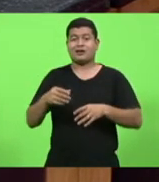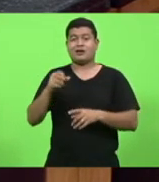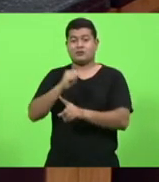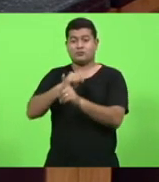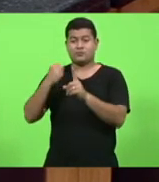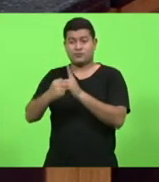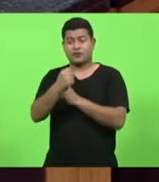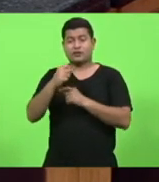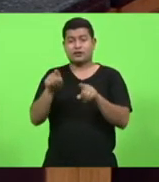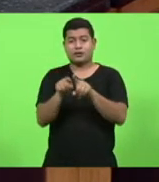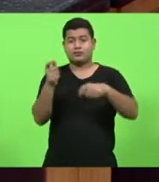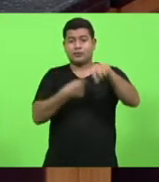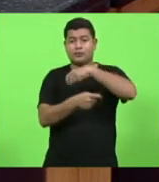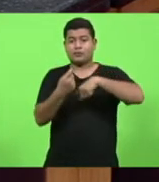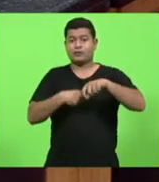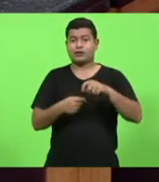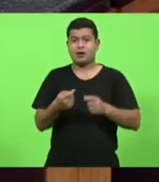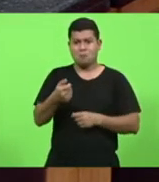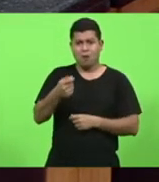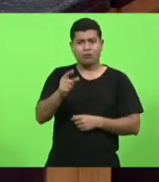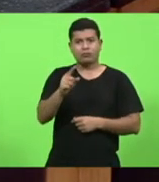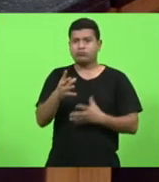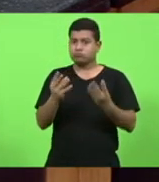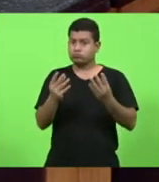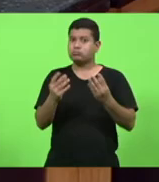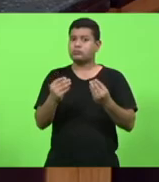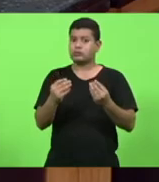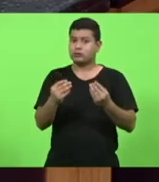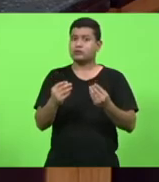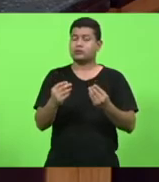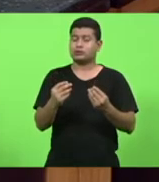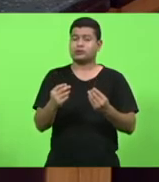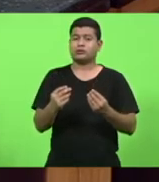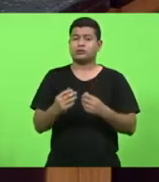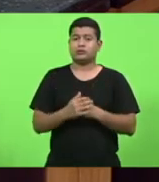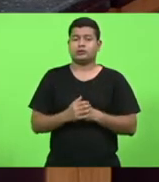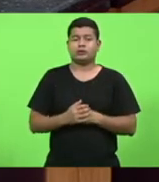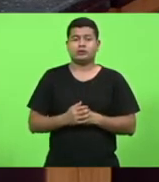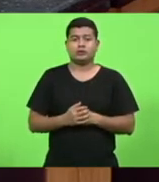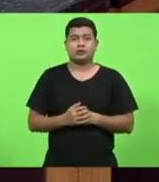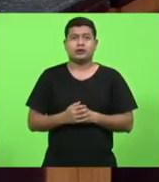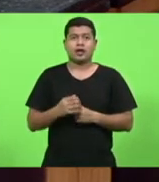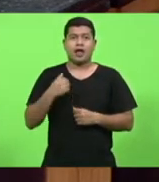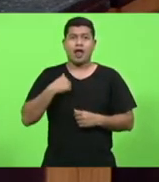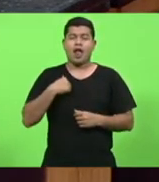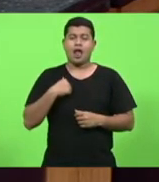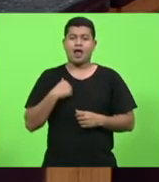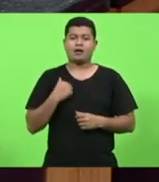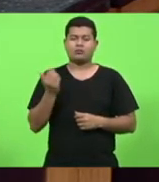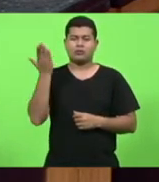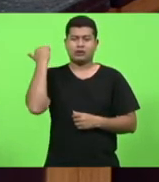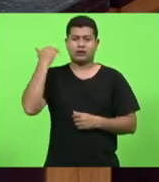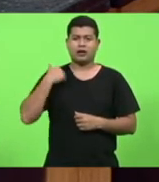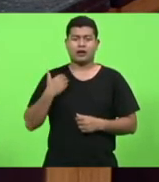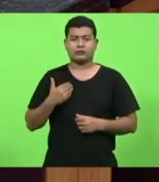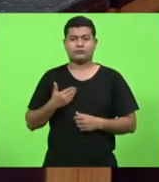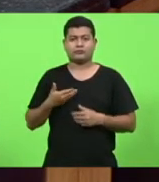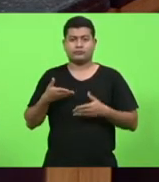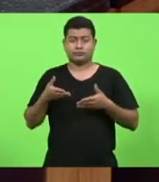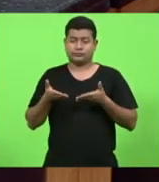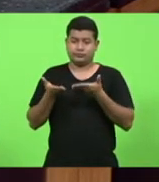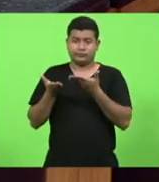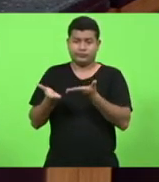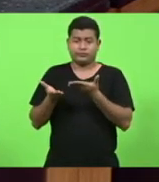toda a região, e não será pouca coisa, será um impacto muito triste. Eu sou uma carvoeira de berço. Existe